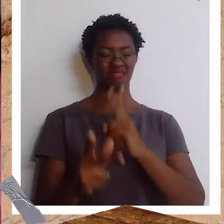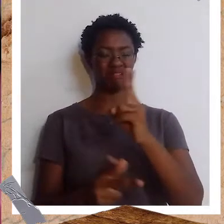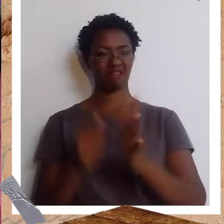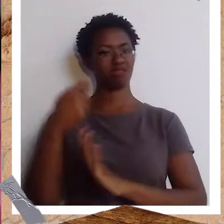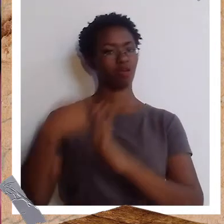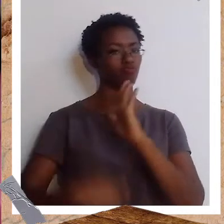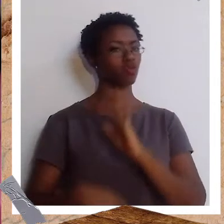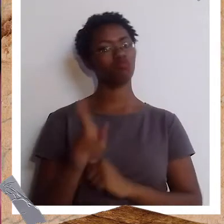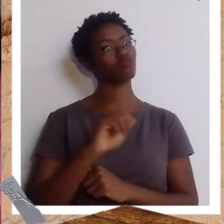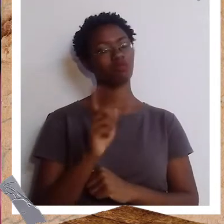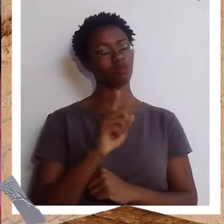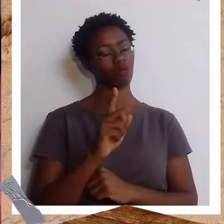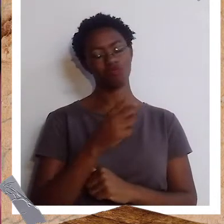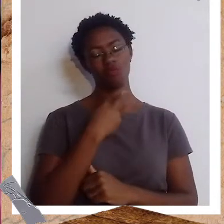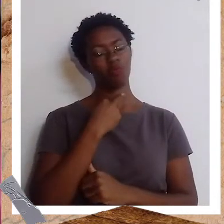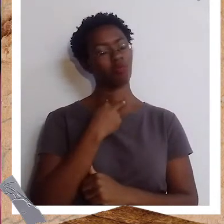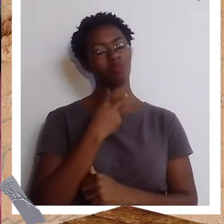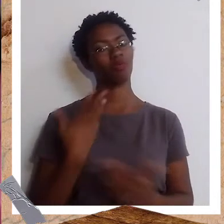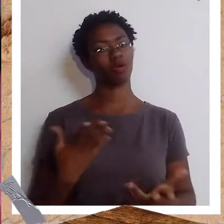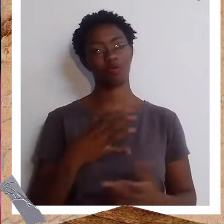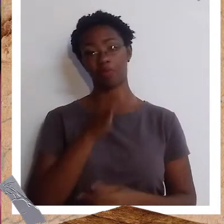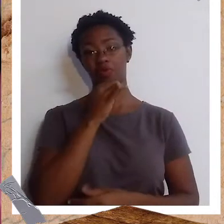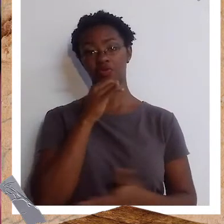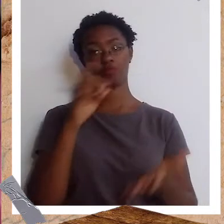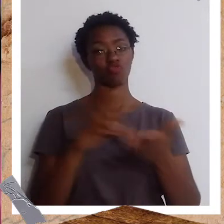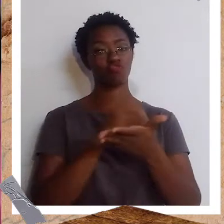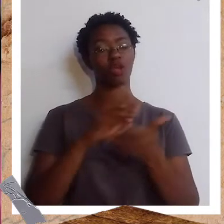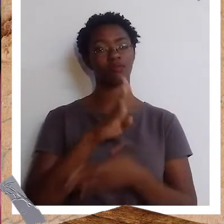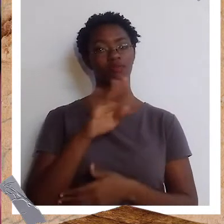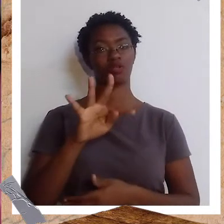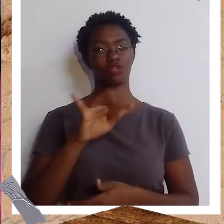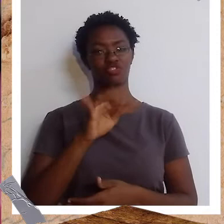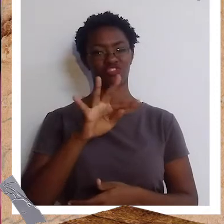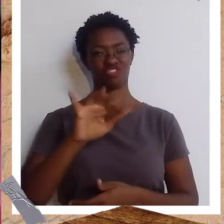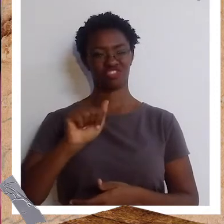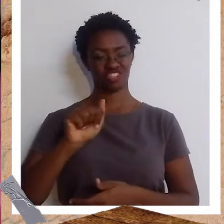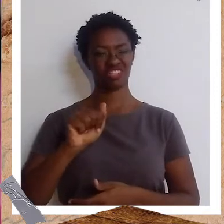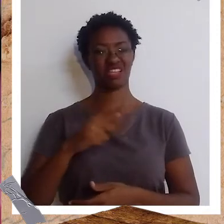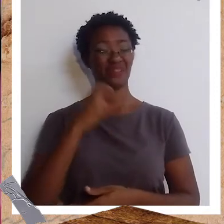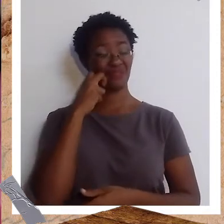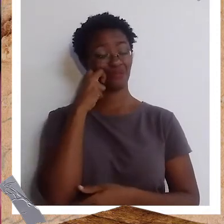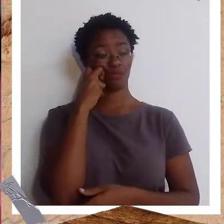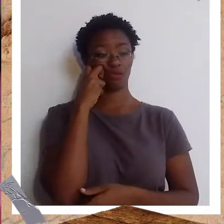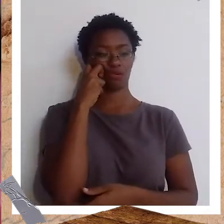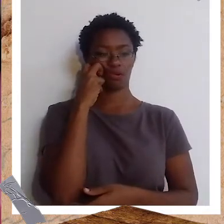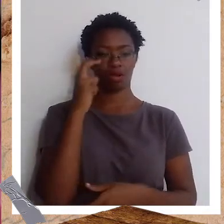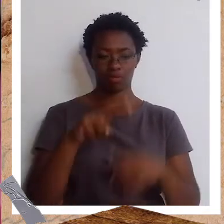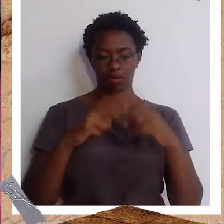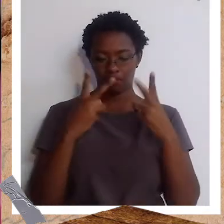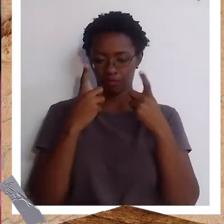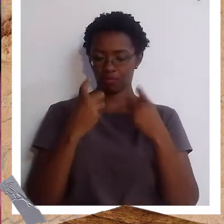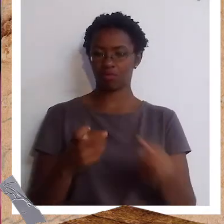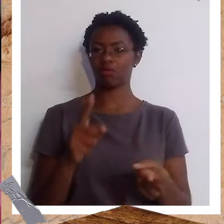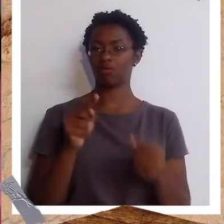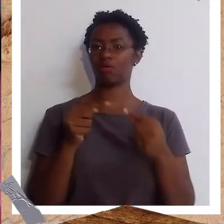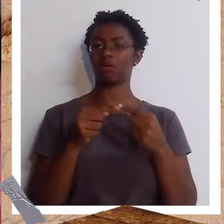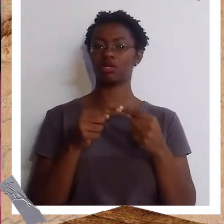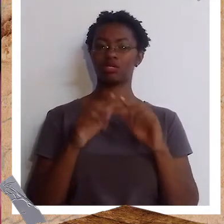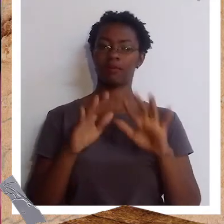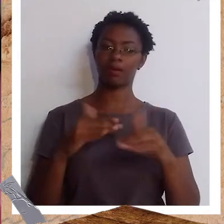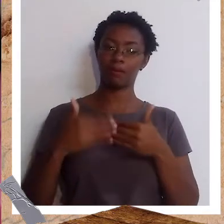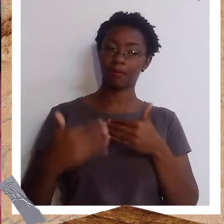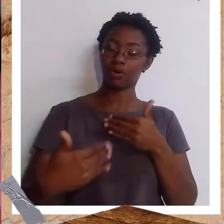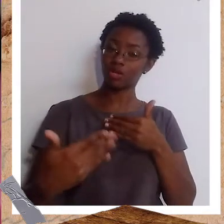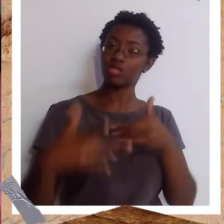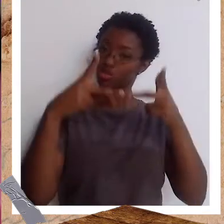de Carolina. O Hélio mencionou o caso do Diário de Bitita, né, esse é um caso assim, vergonhoso, de tão violento que foi, mas o mesmo processo